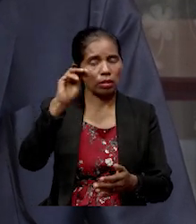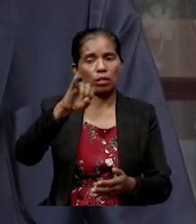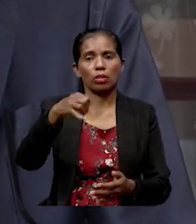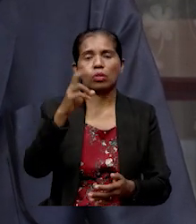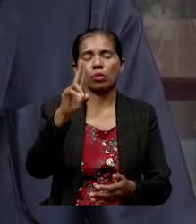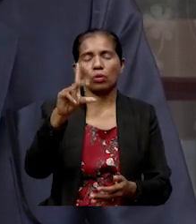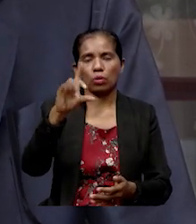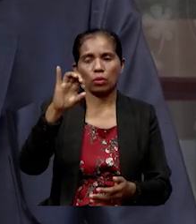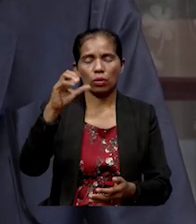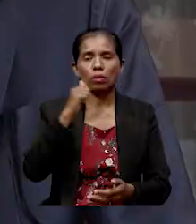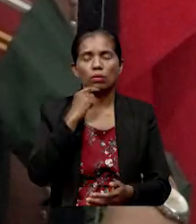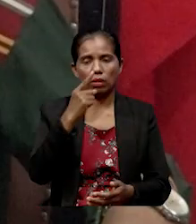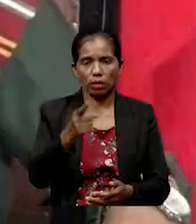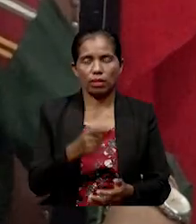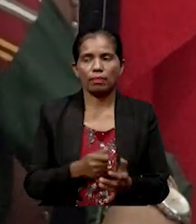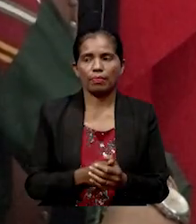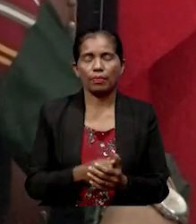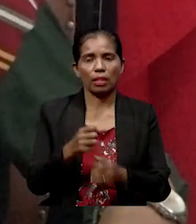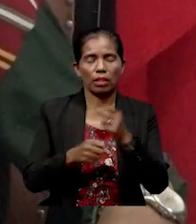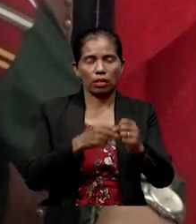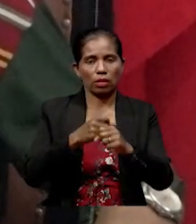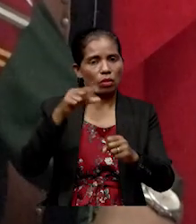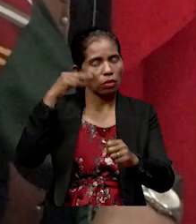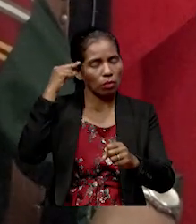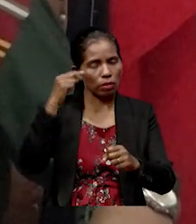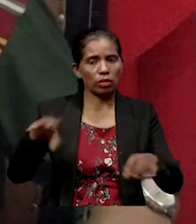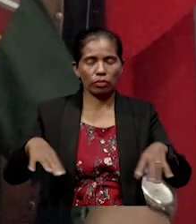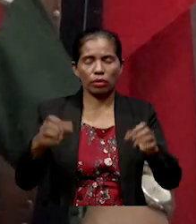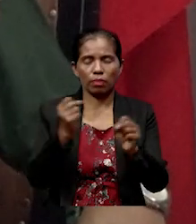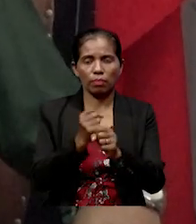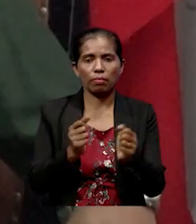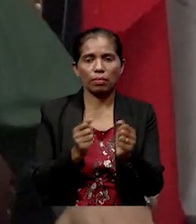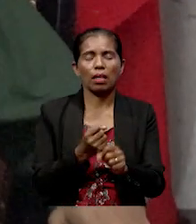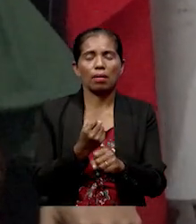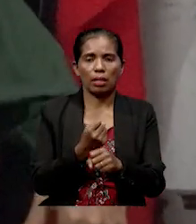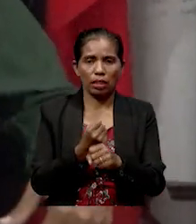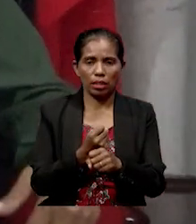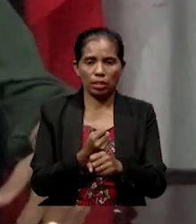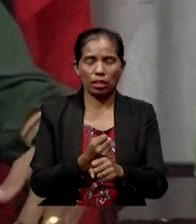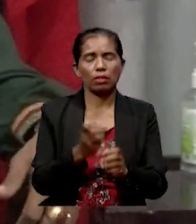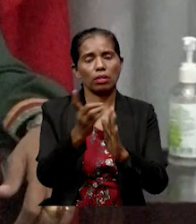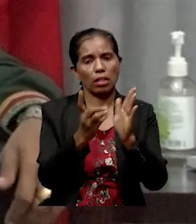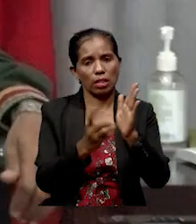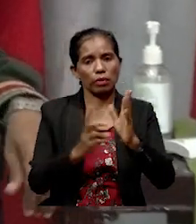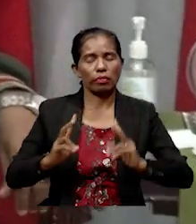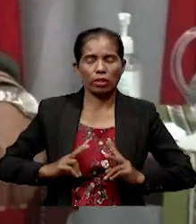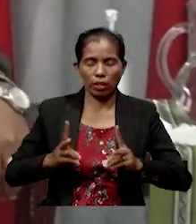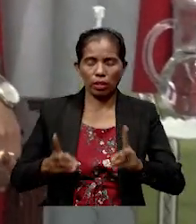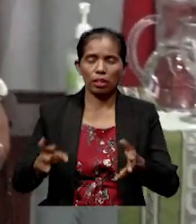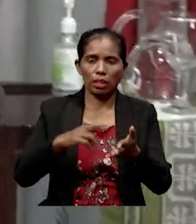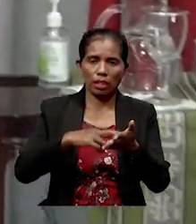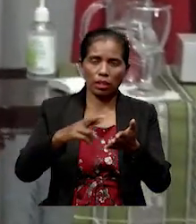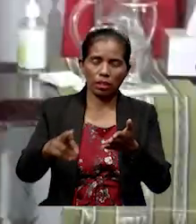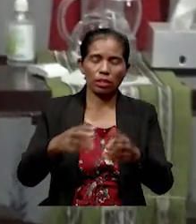Sarmento da Costa, Metamali Kateten, tina né, governo se esforço an ato finaliza la lais, dados veteranos sira, nebe resista e